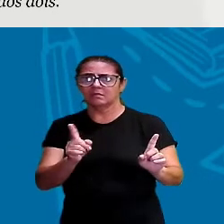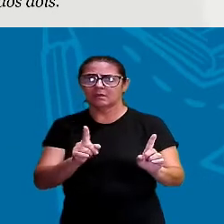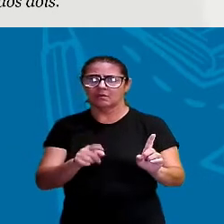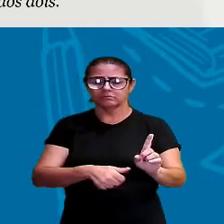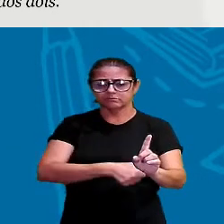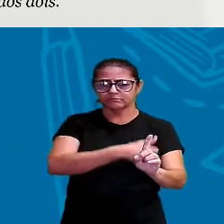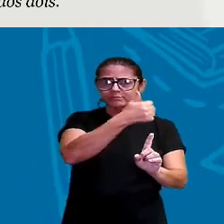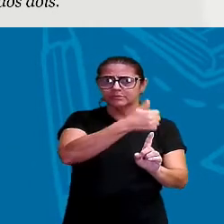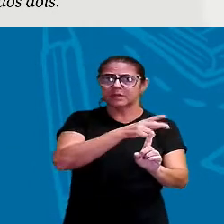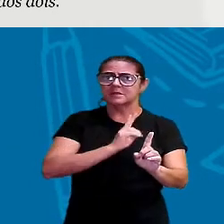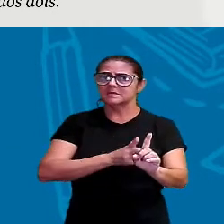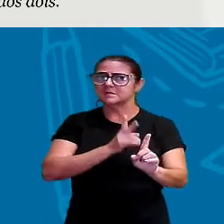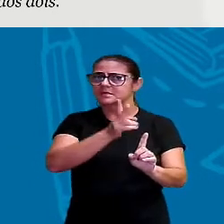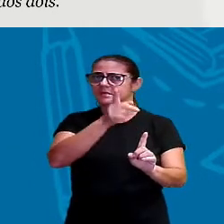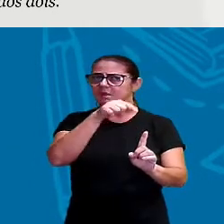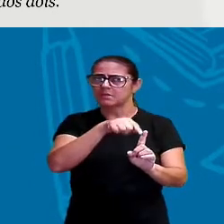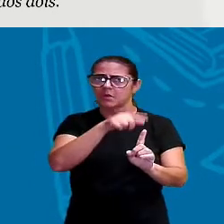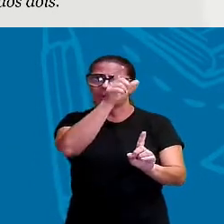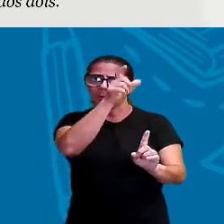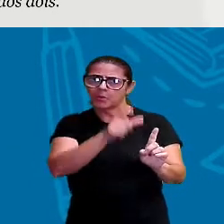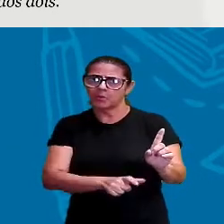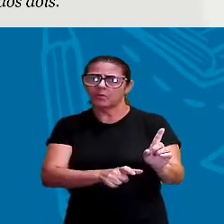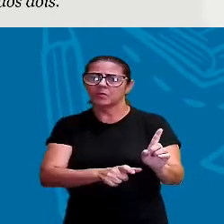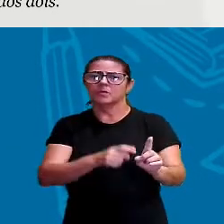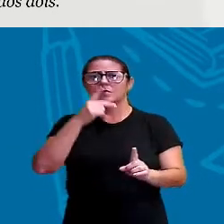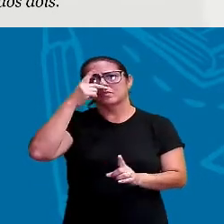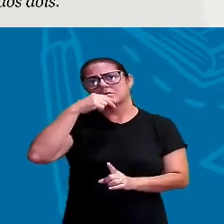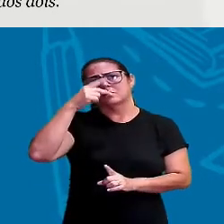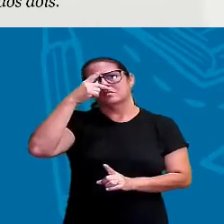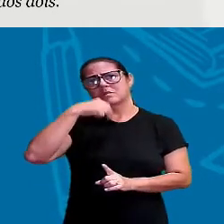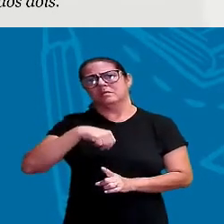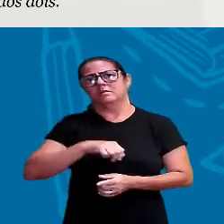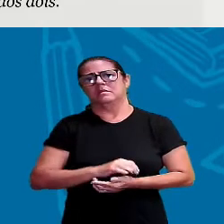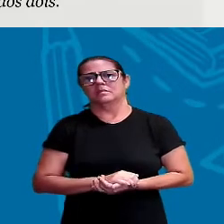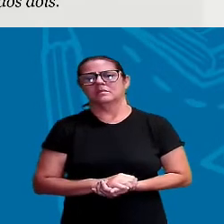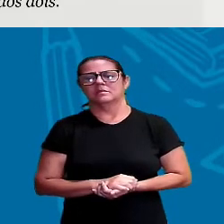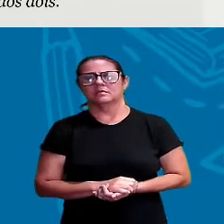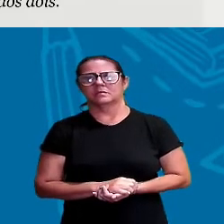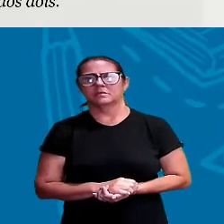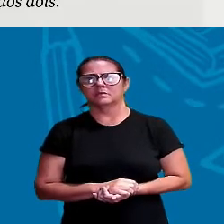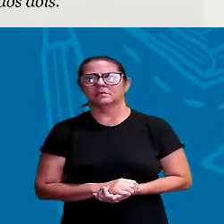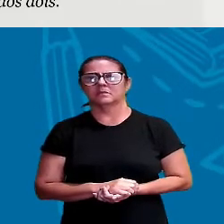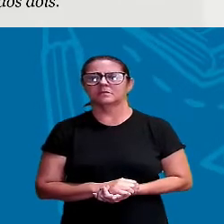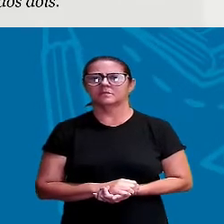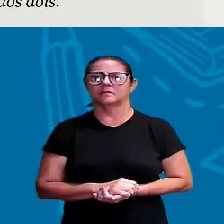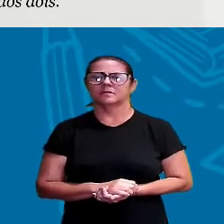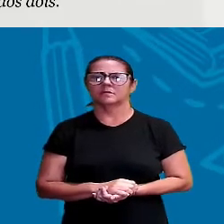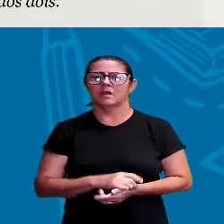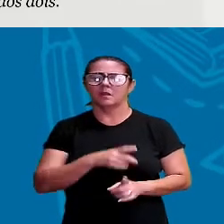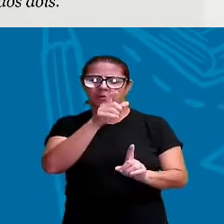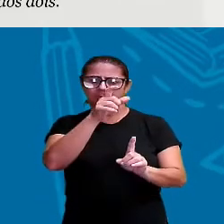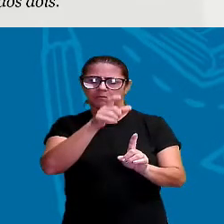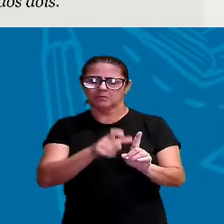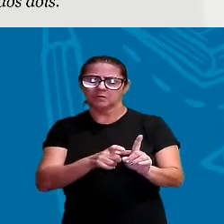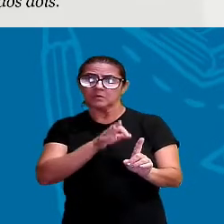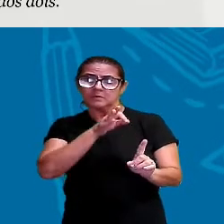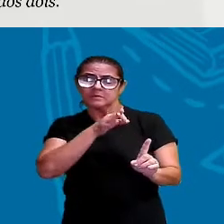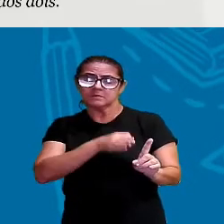primeiro quadrinho. Eles vão fazer a sequência com as pessoas que estão no primeiro quadrinho. Então, tem personagens